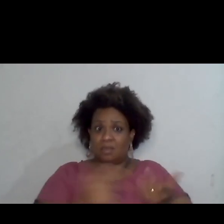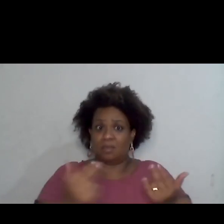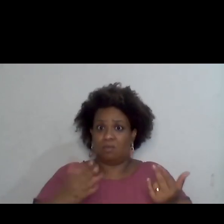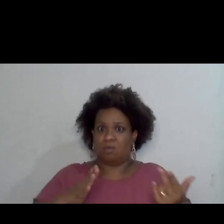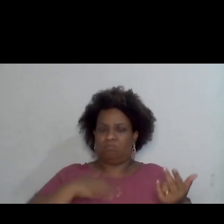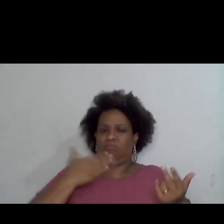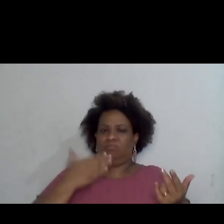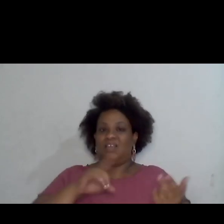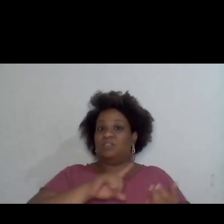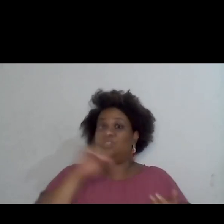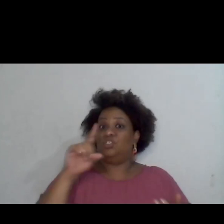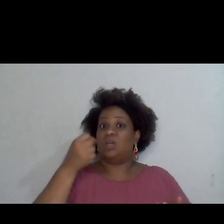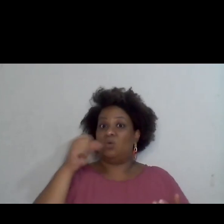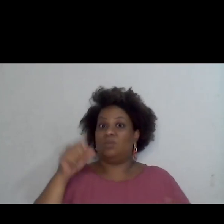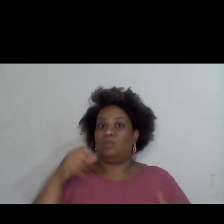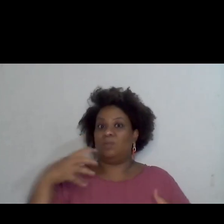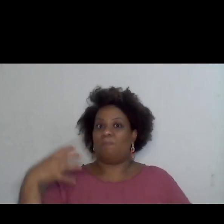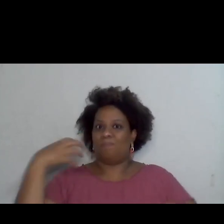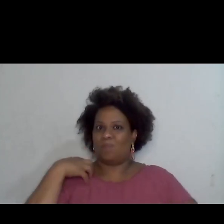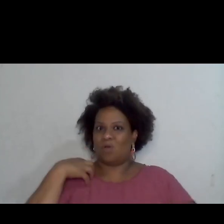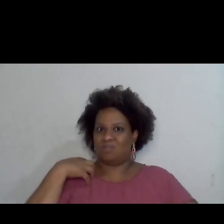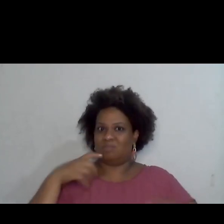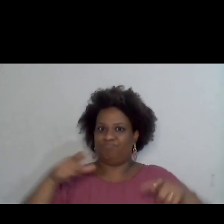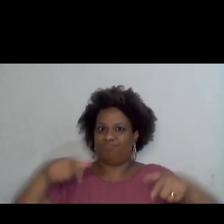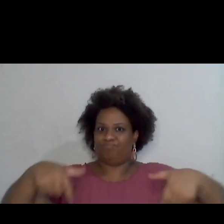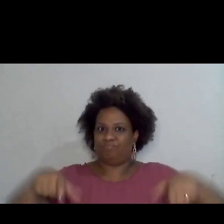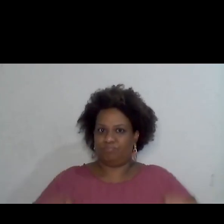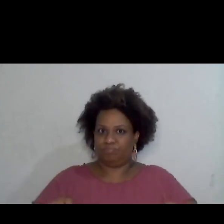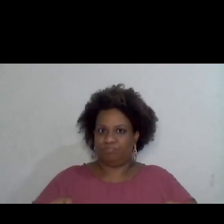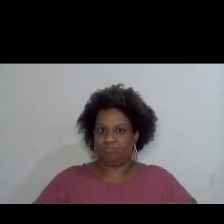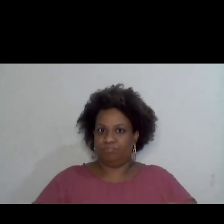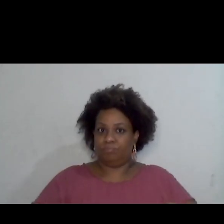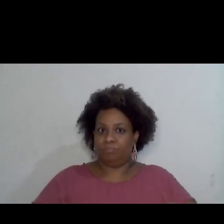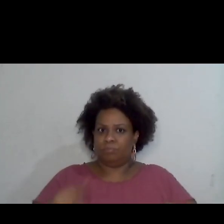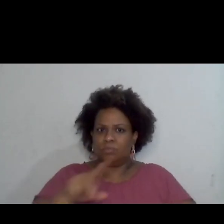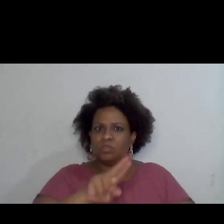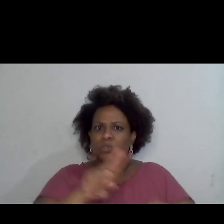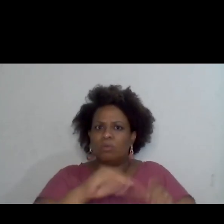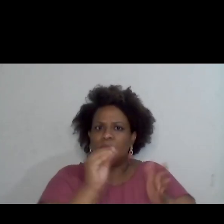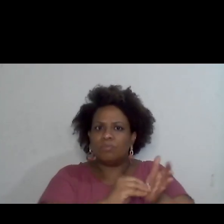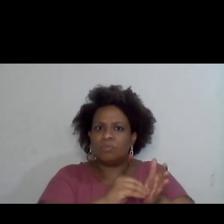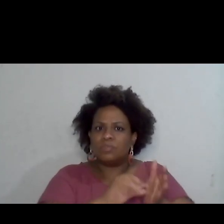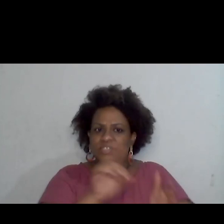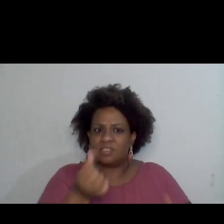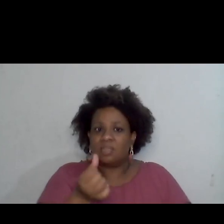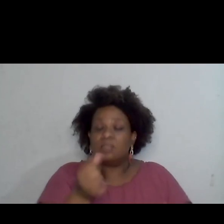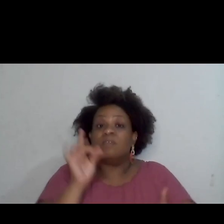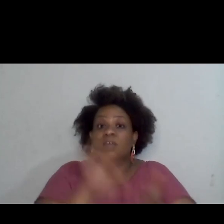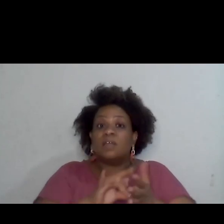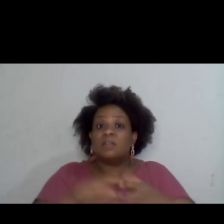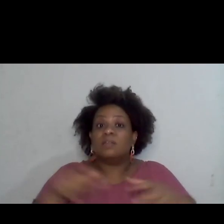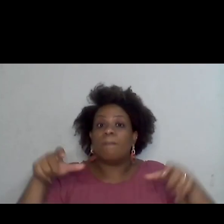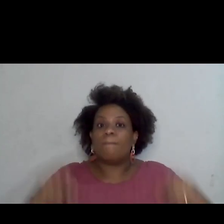o dia da sua posse. E você foi nomeado dia 6, mas a posse?